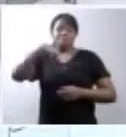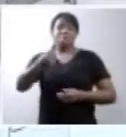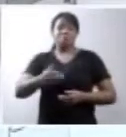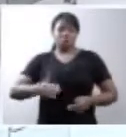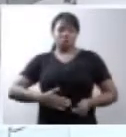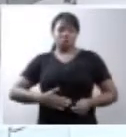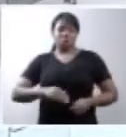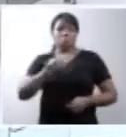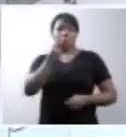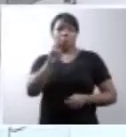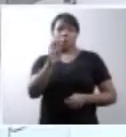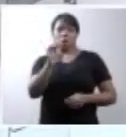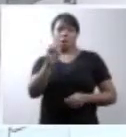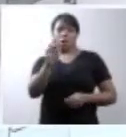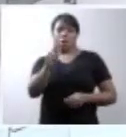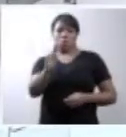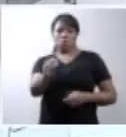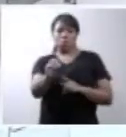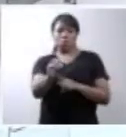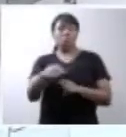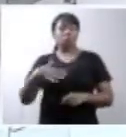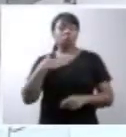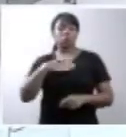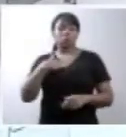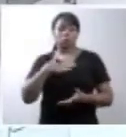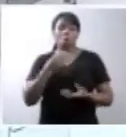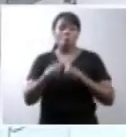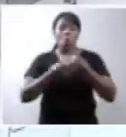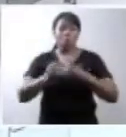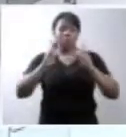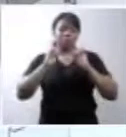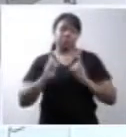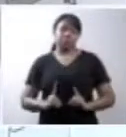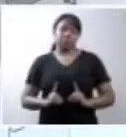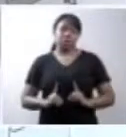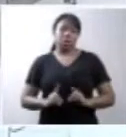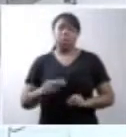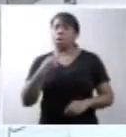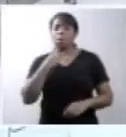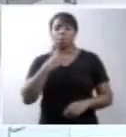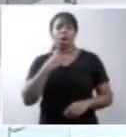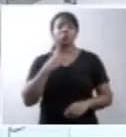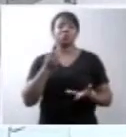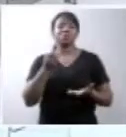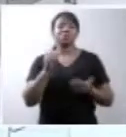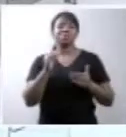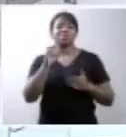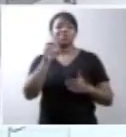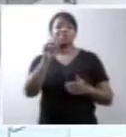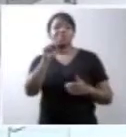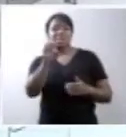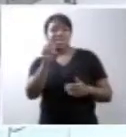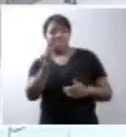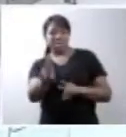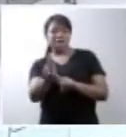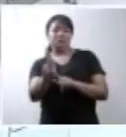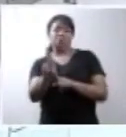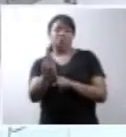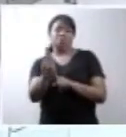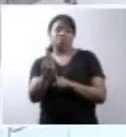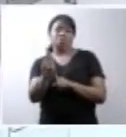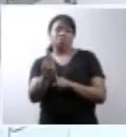pode sequer ser considerada um caso de deficiência, não pode sequer ser feita